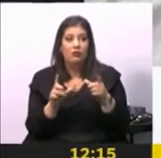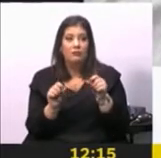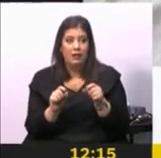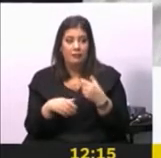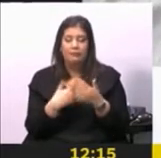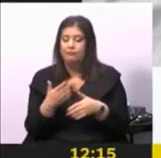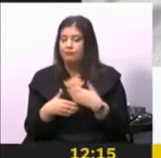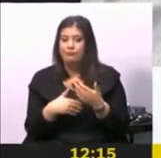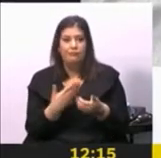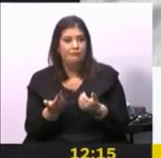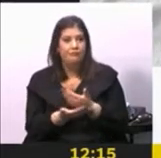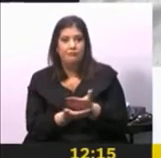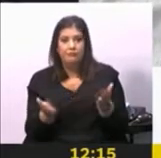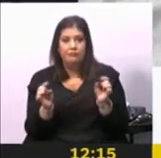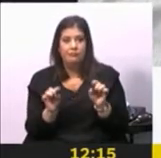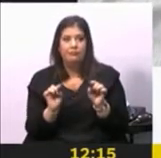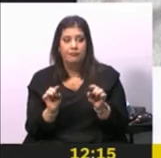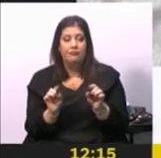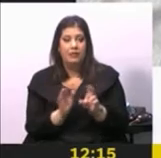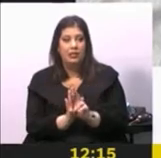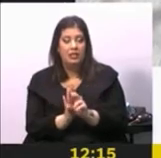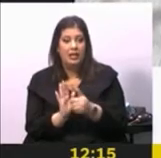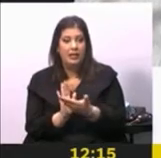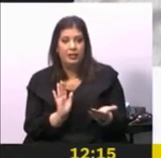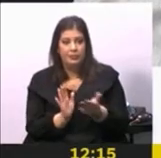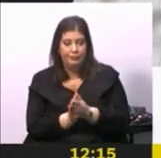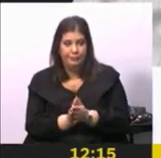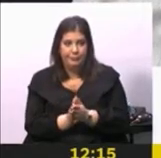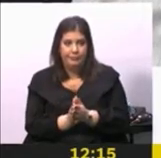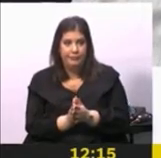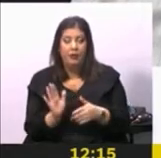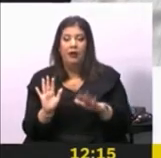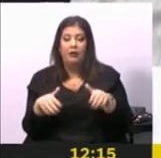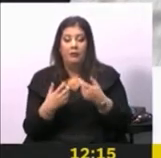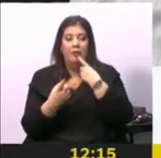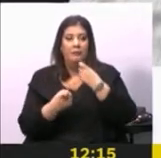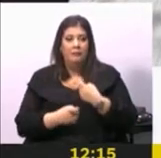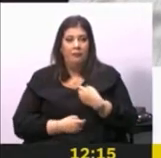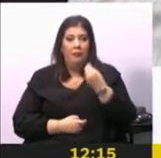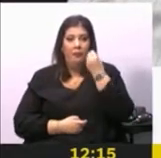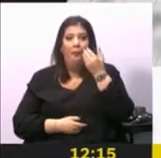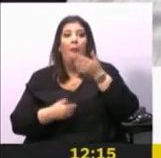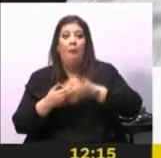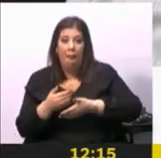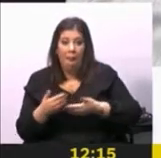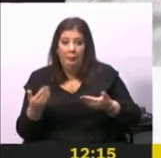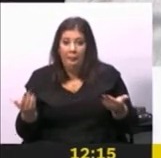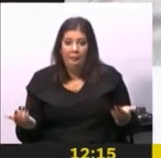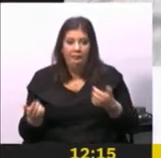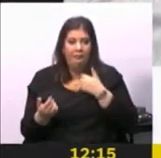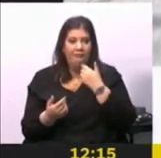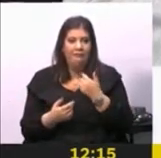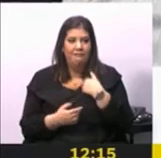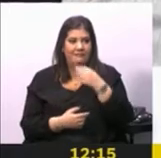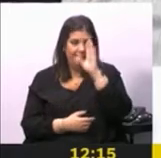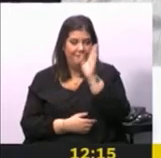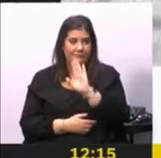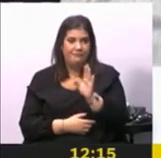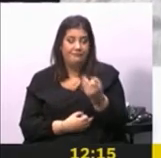sequência dessas diretivas. Portanto, quando me pergunta como é que isto acontece, eu vou lhe dizer aquilo que eu acho